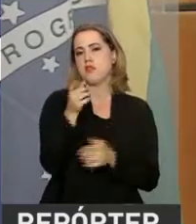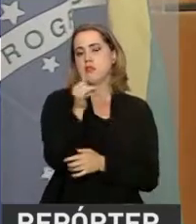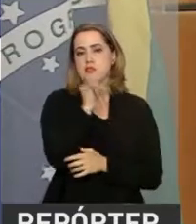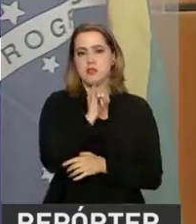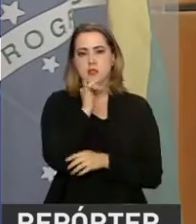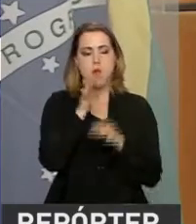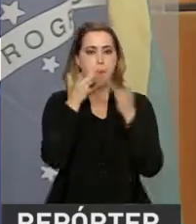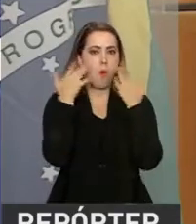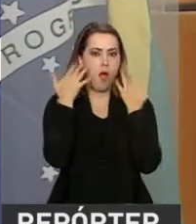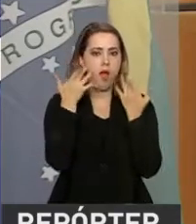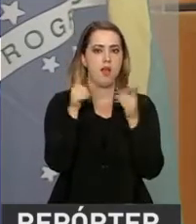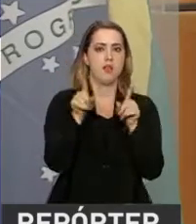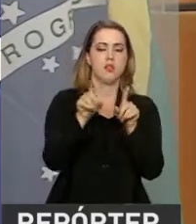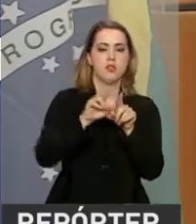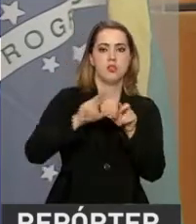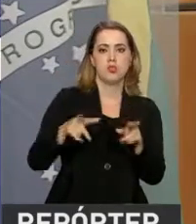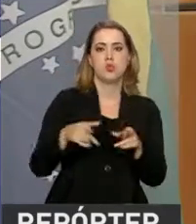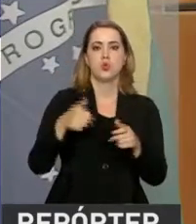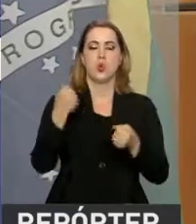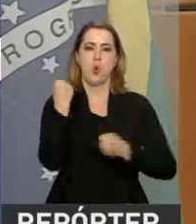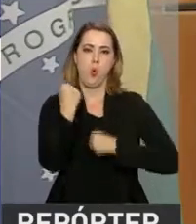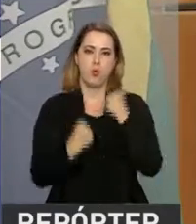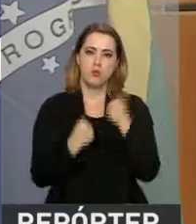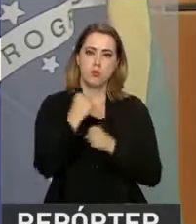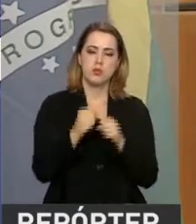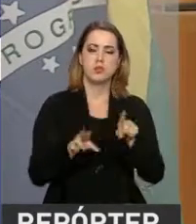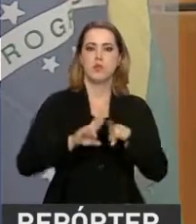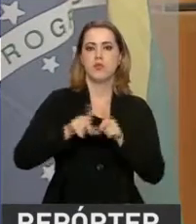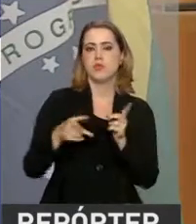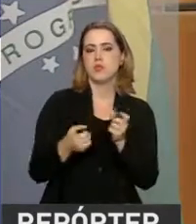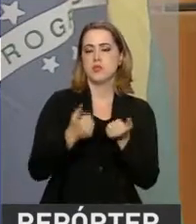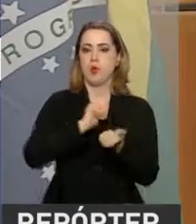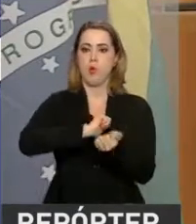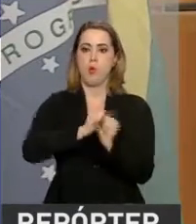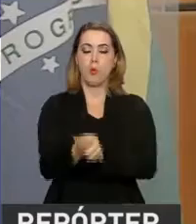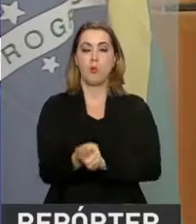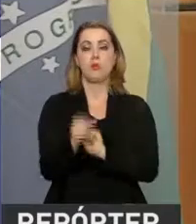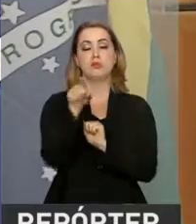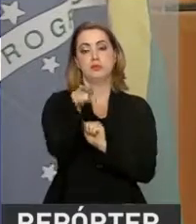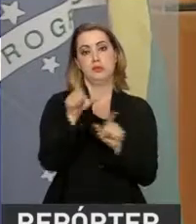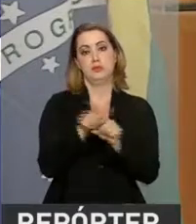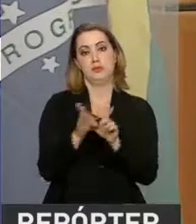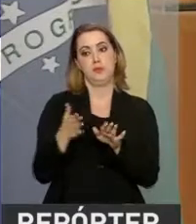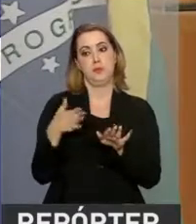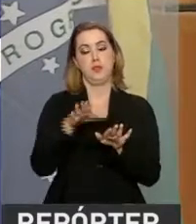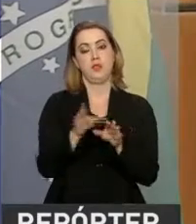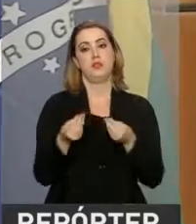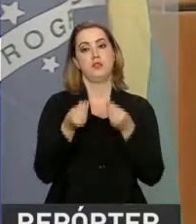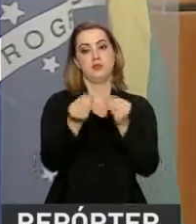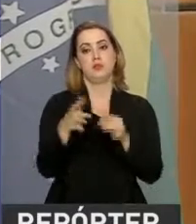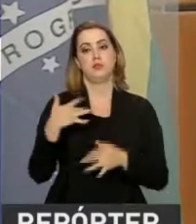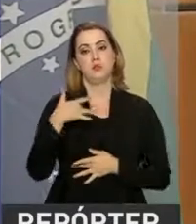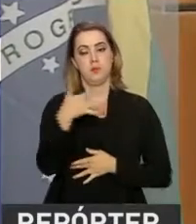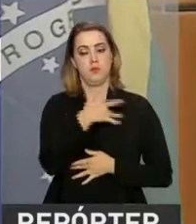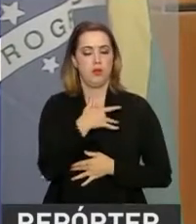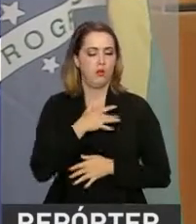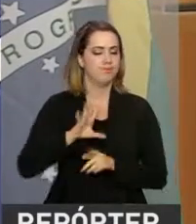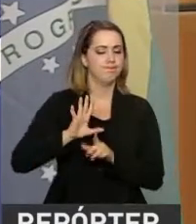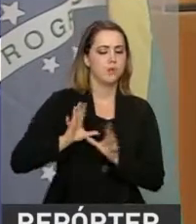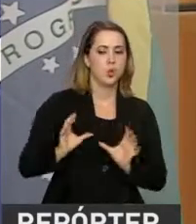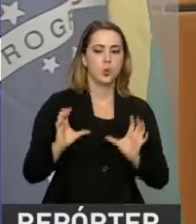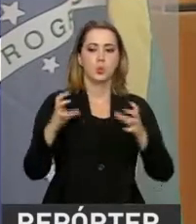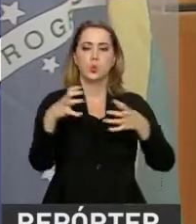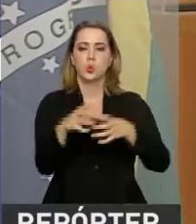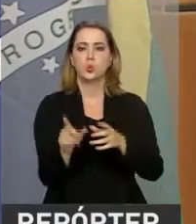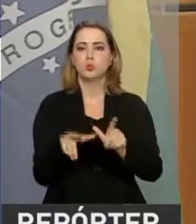de educação física e a prática de esportes como um componente que agrega saúde, solidariedade, espírito de